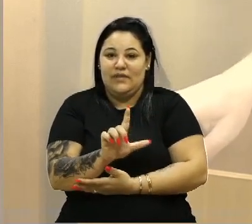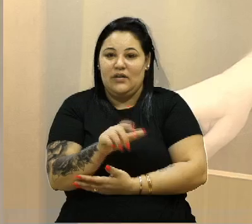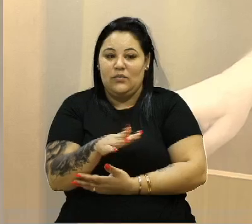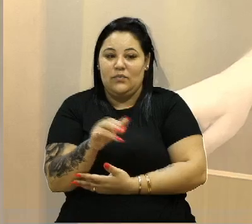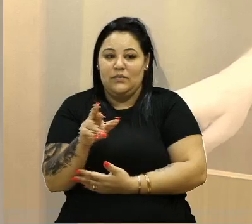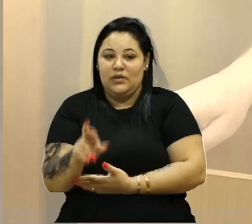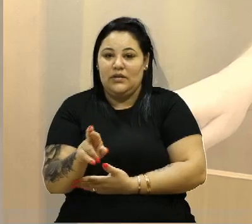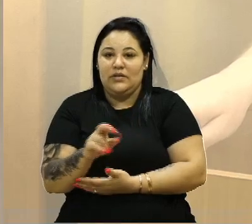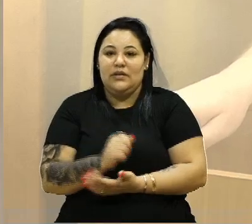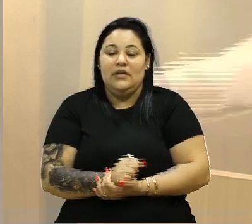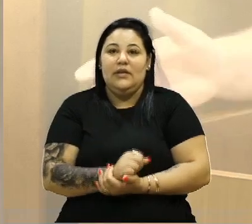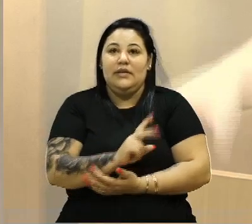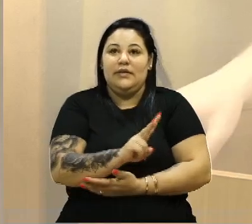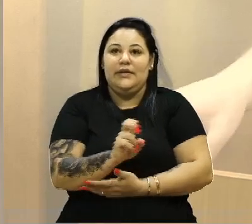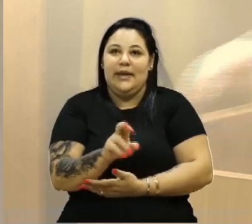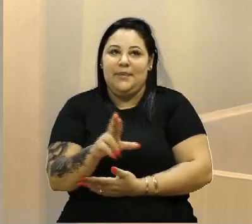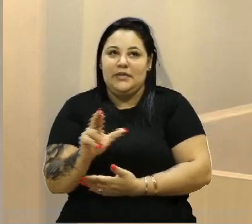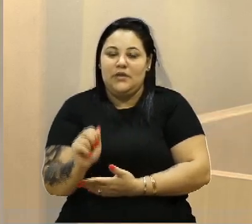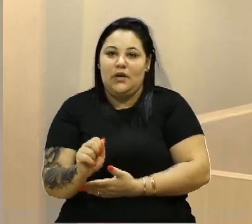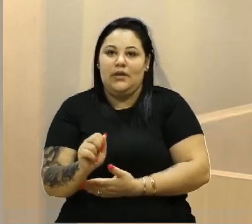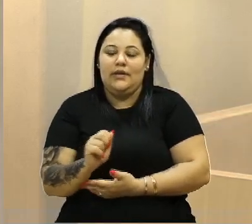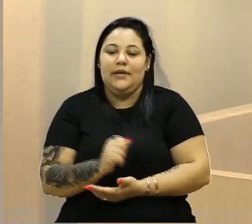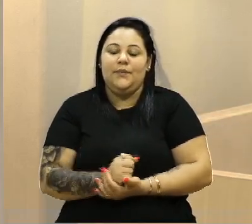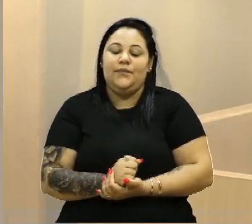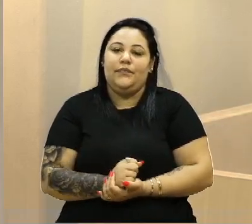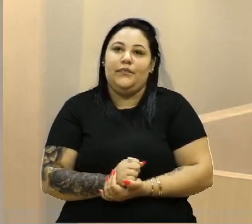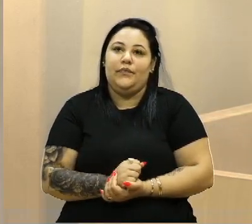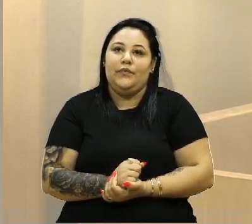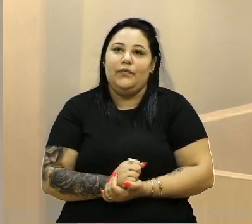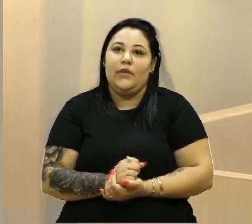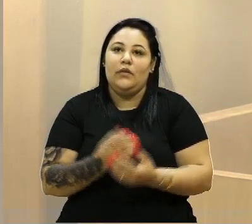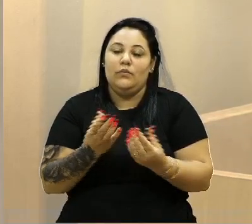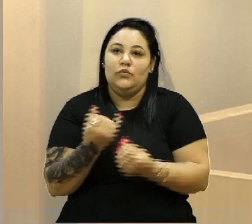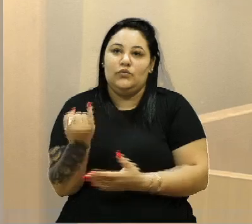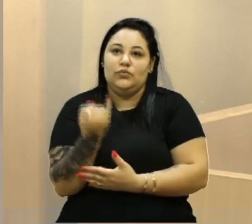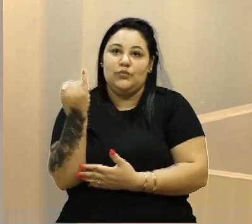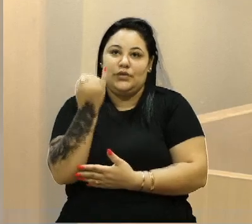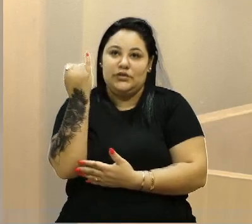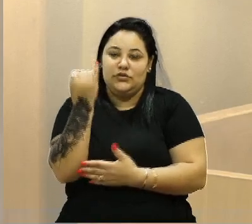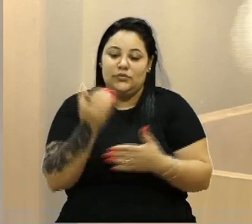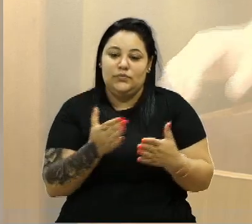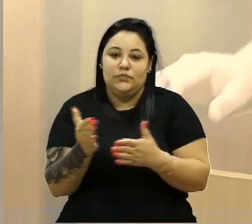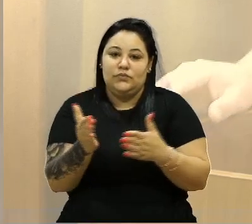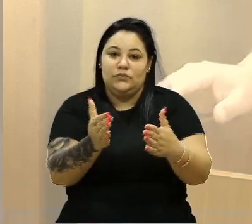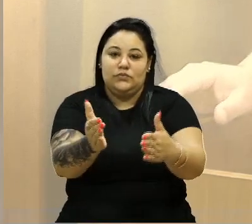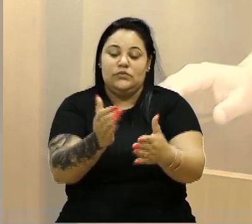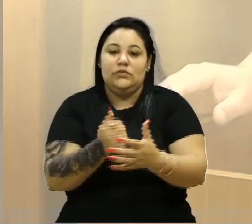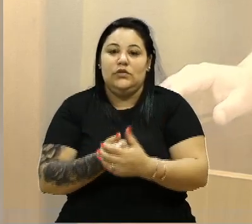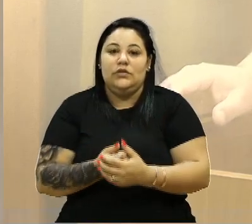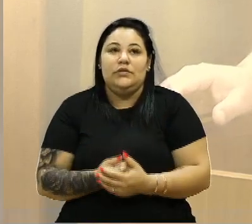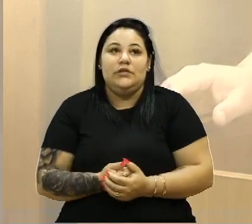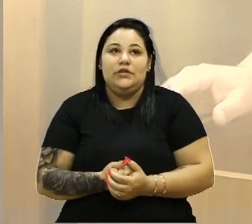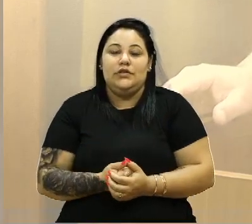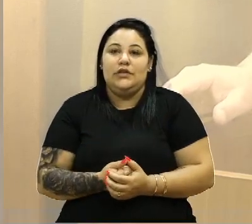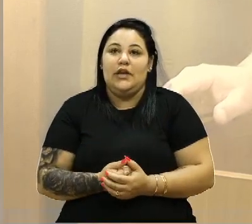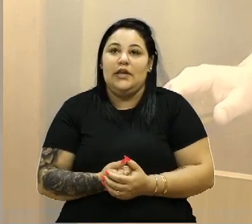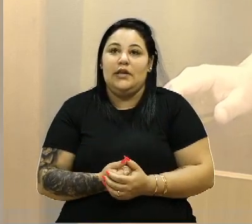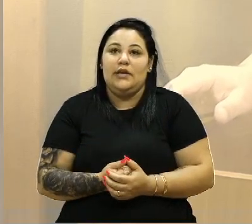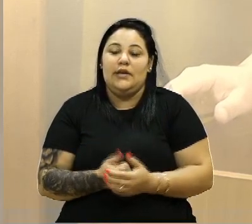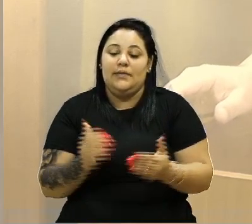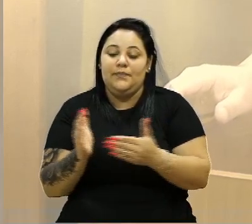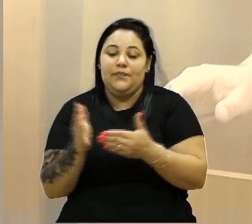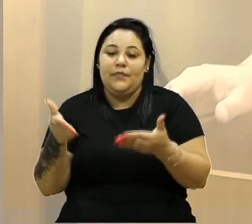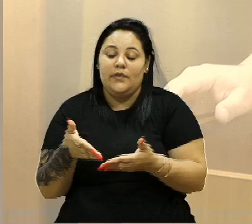declaração Vera, de líder do o PL. Leandro, o Lucas e o Martim foram fundamentais para que essa trajetória a gente pudesse chegar até aqui. E mais do que